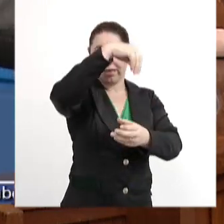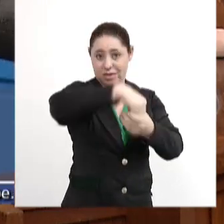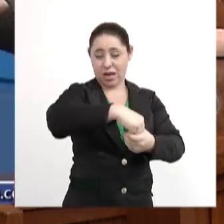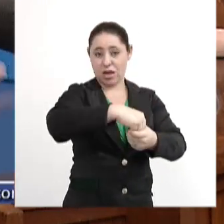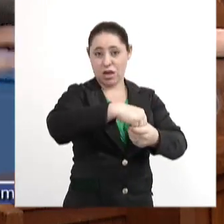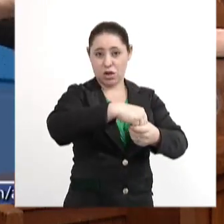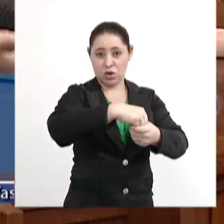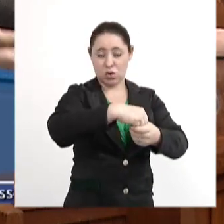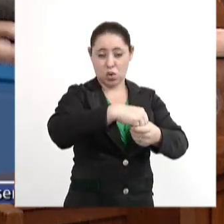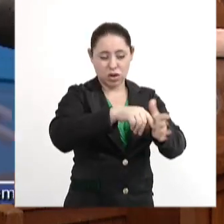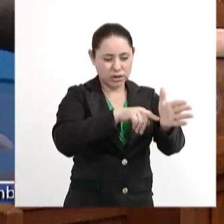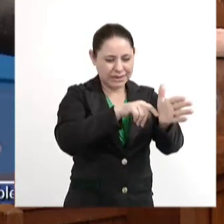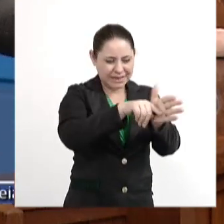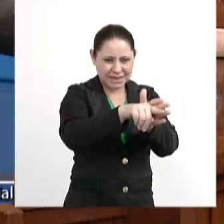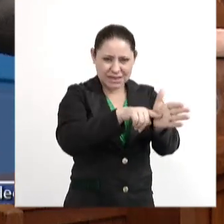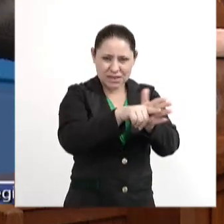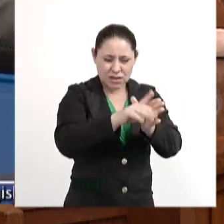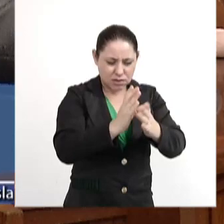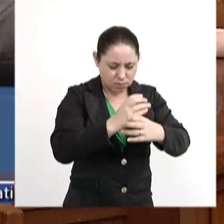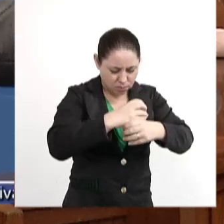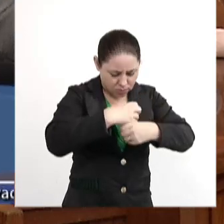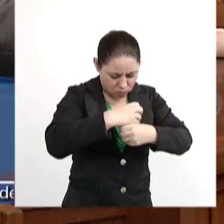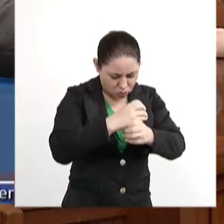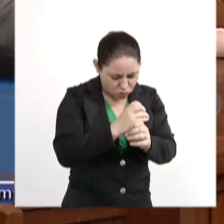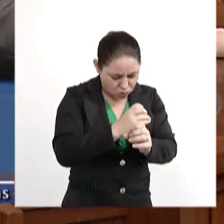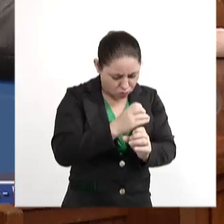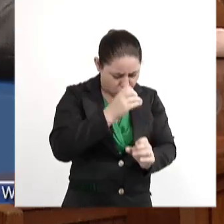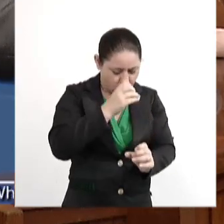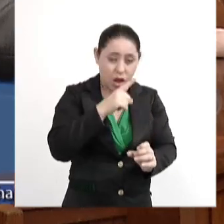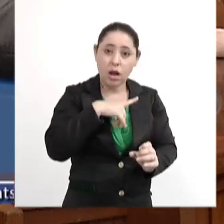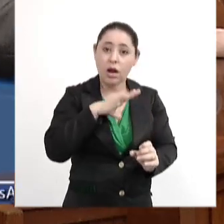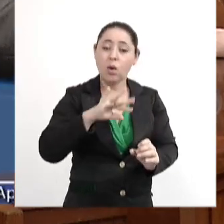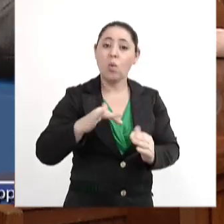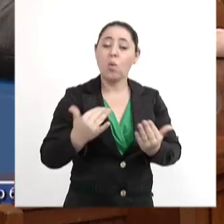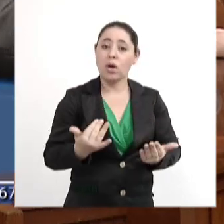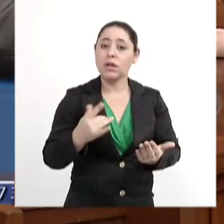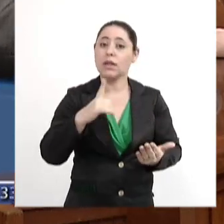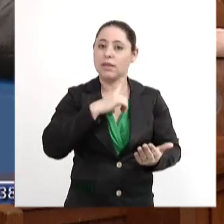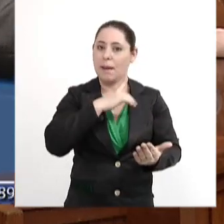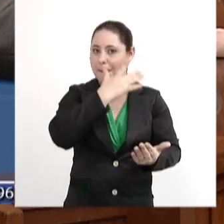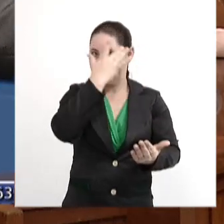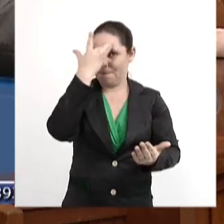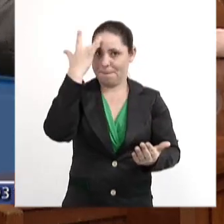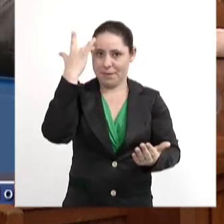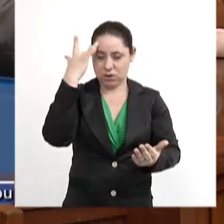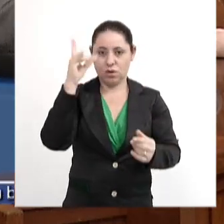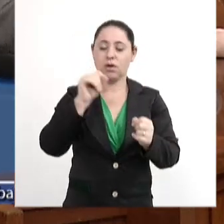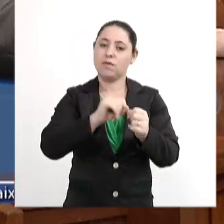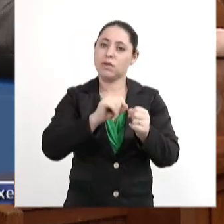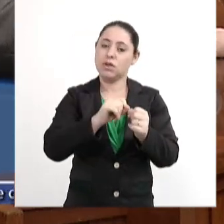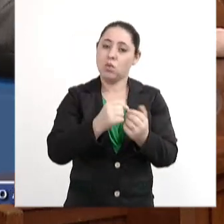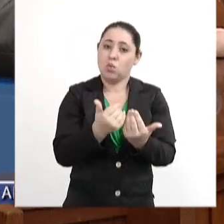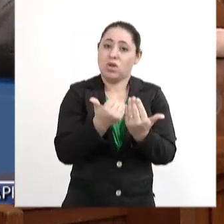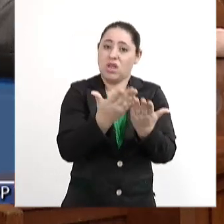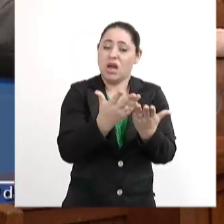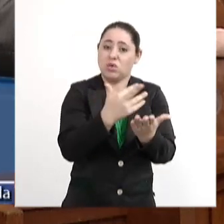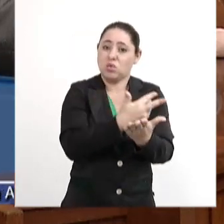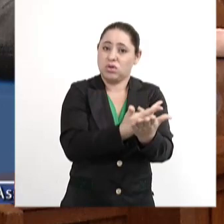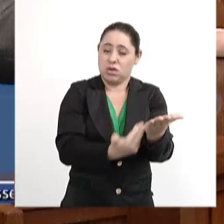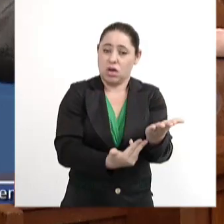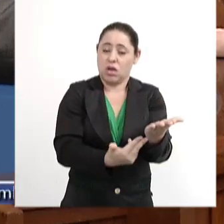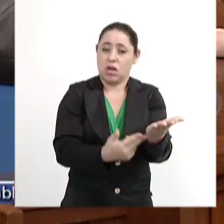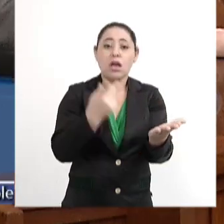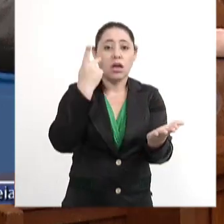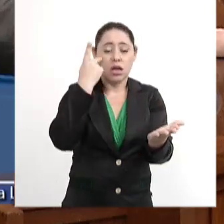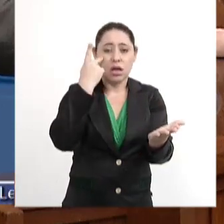estrutura exames mais refinados naqueles casos em que a pessoa que está fazendo a doação, o deputado Pedro